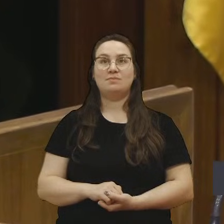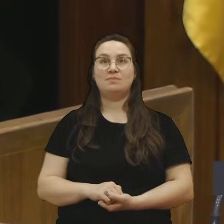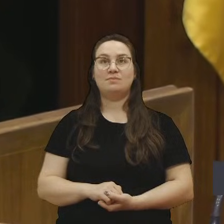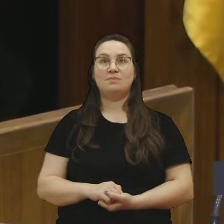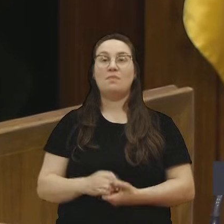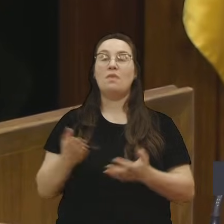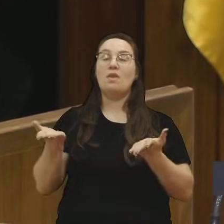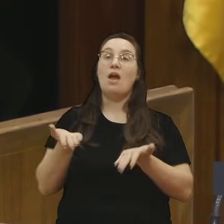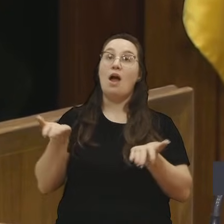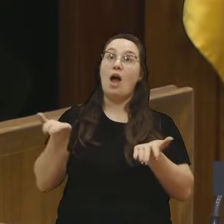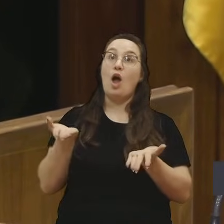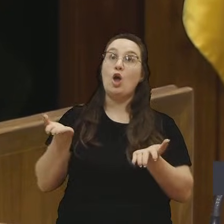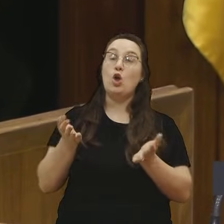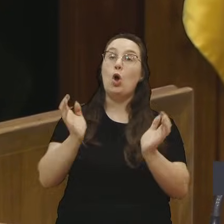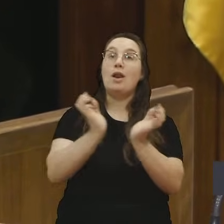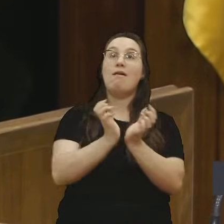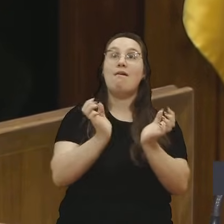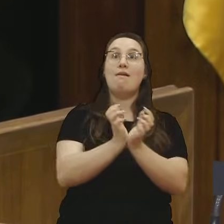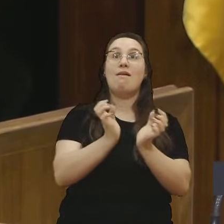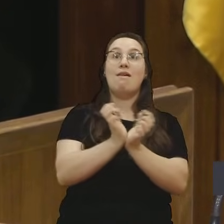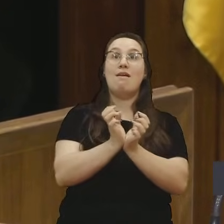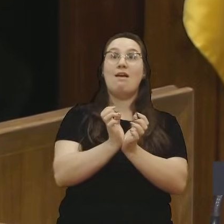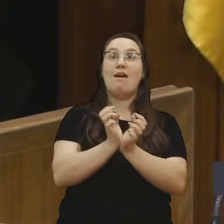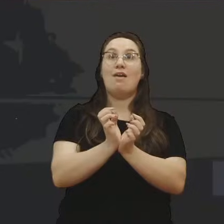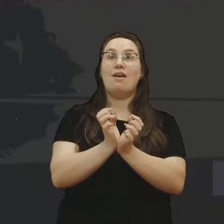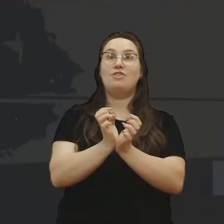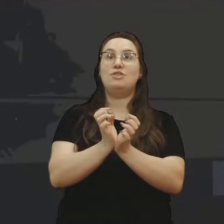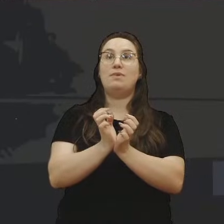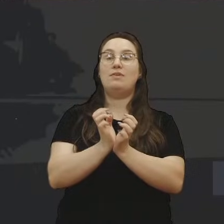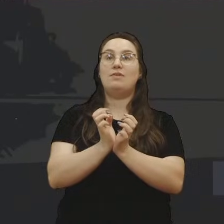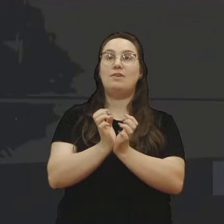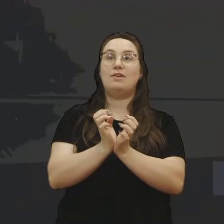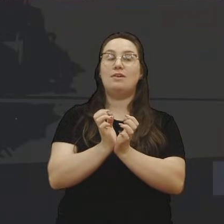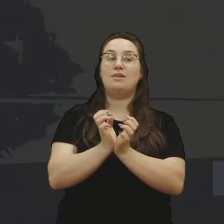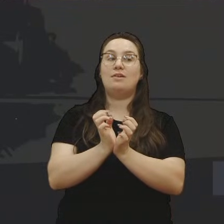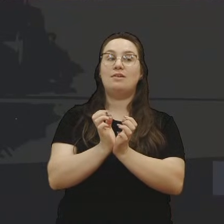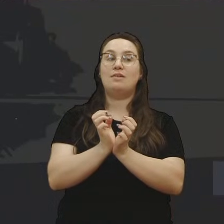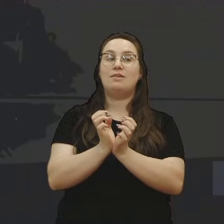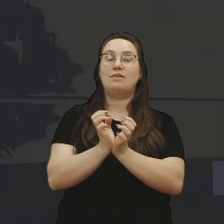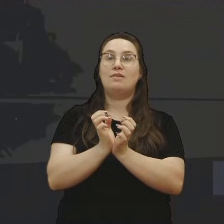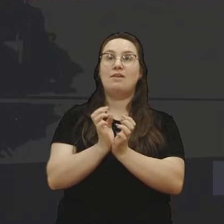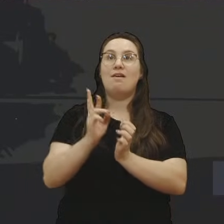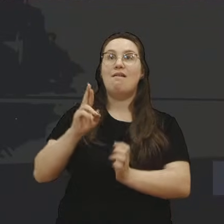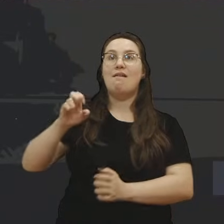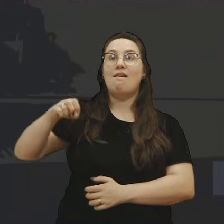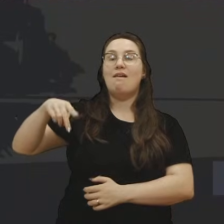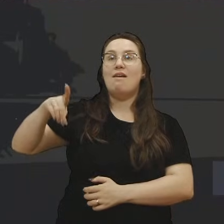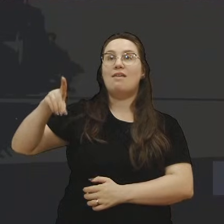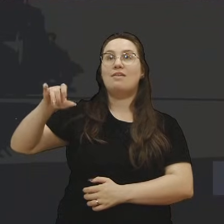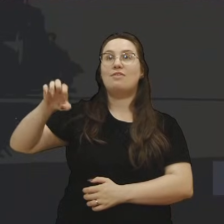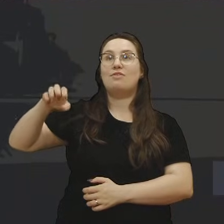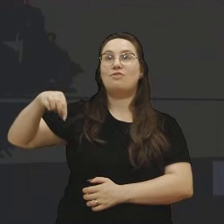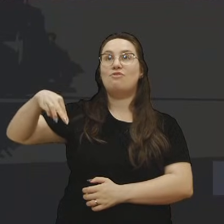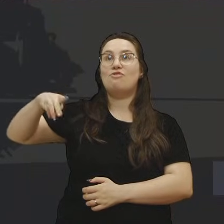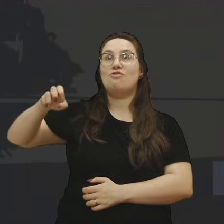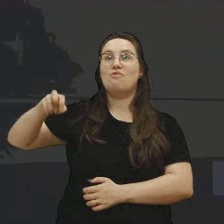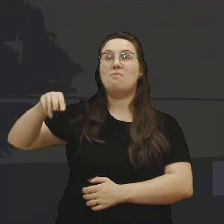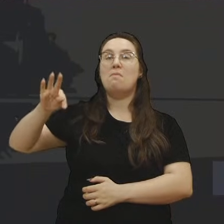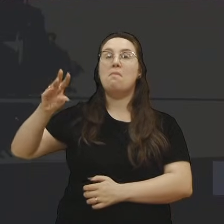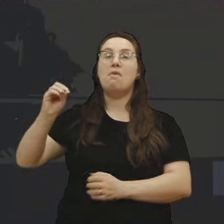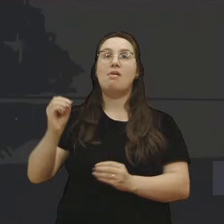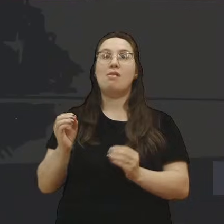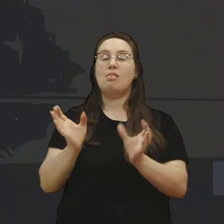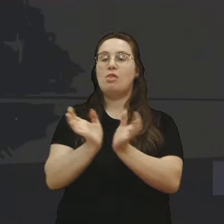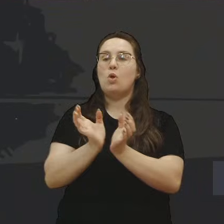Passamos agora à categoria Rendimento. Indicados atletas individuais ou equipes